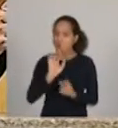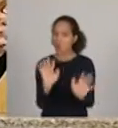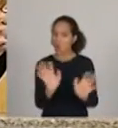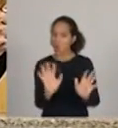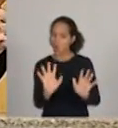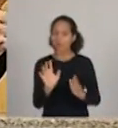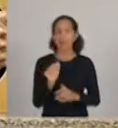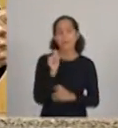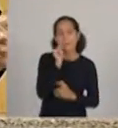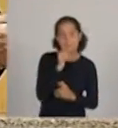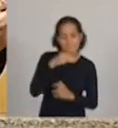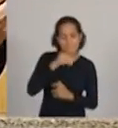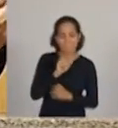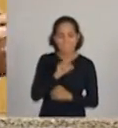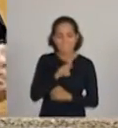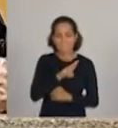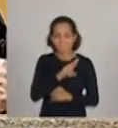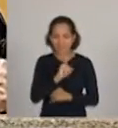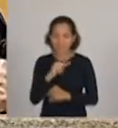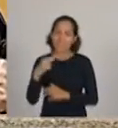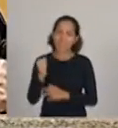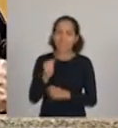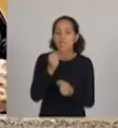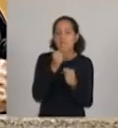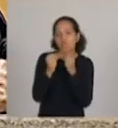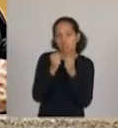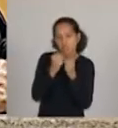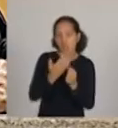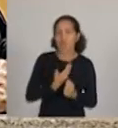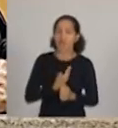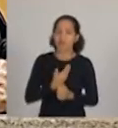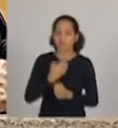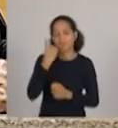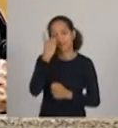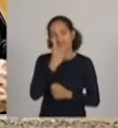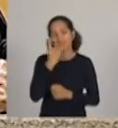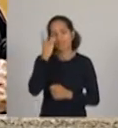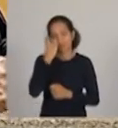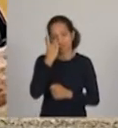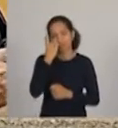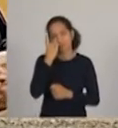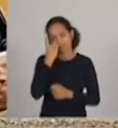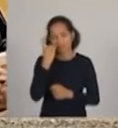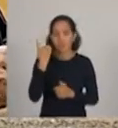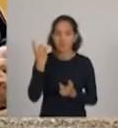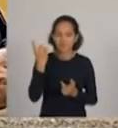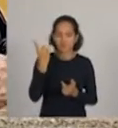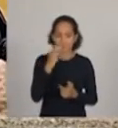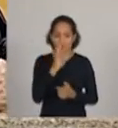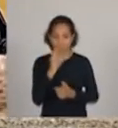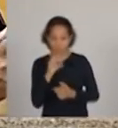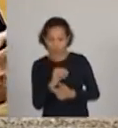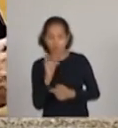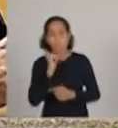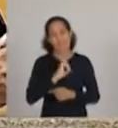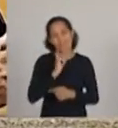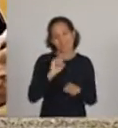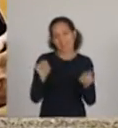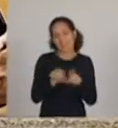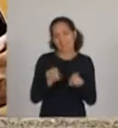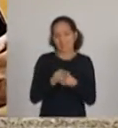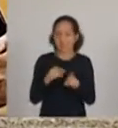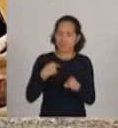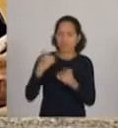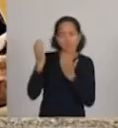a Mariana, que é jornalista, colega aí do nosso deputado Torino Marques, mineira também, né? A gente até